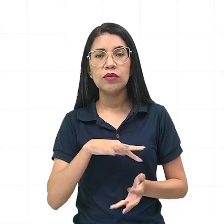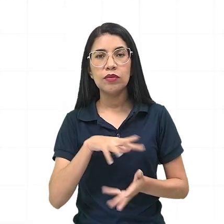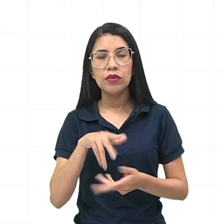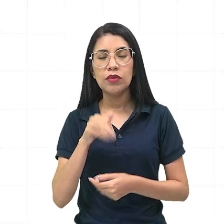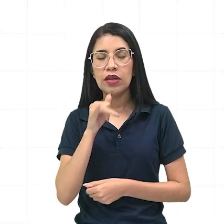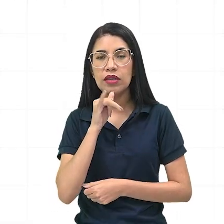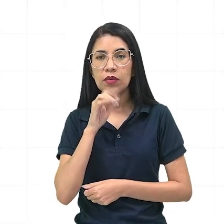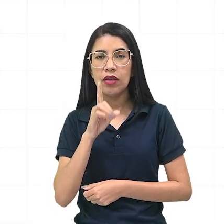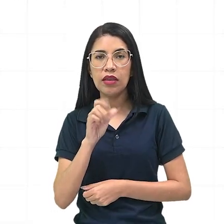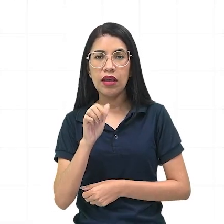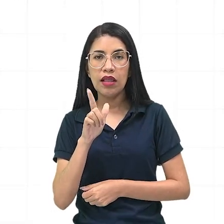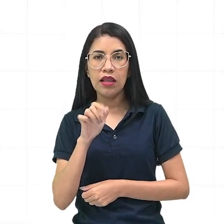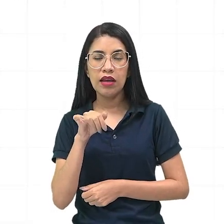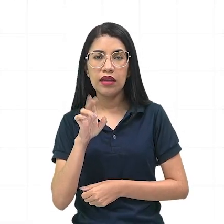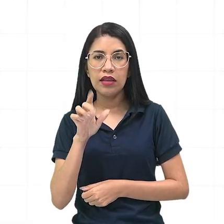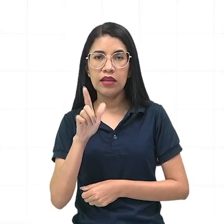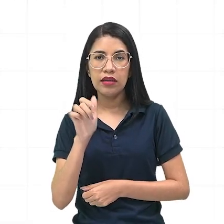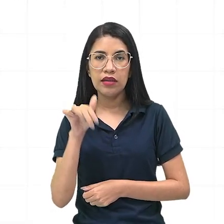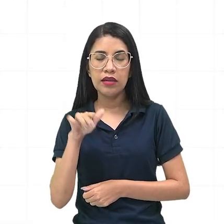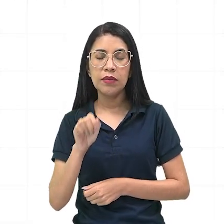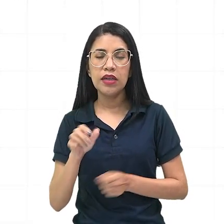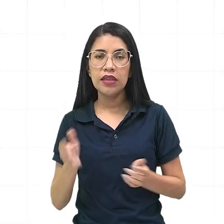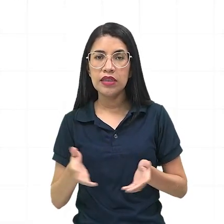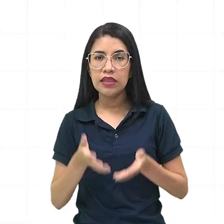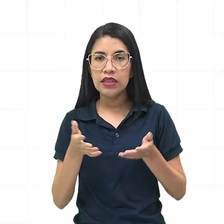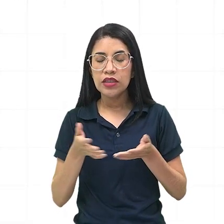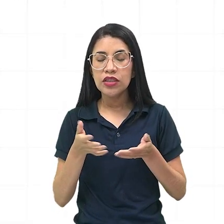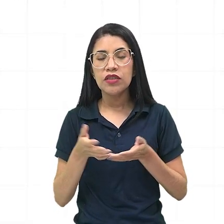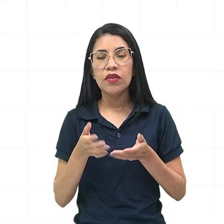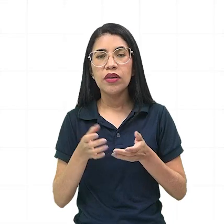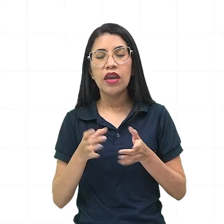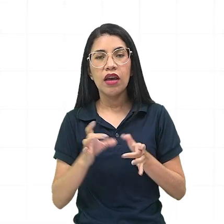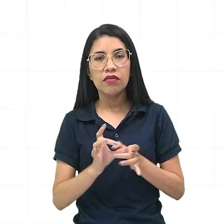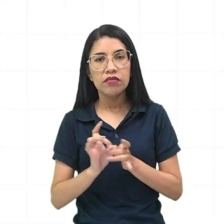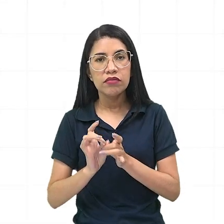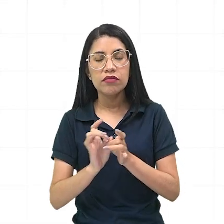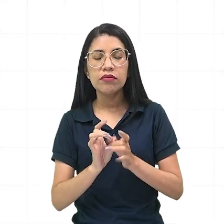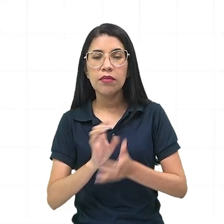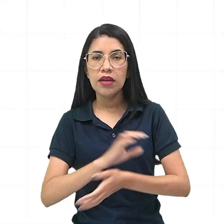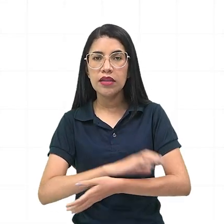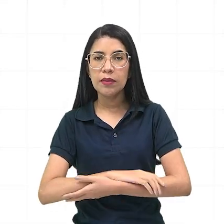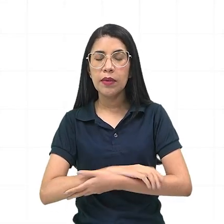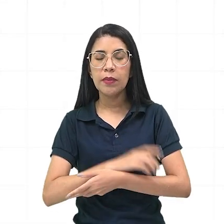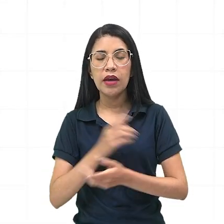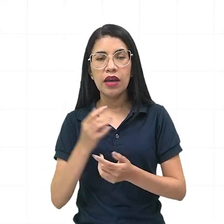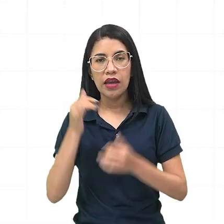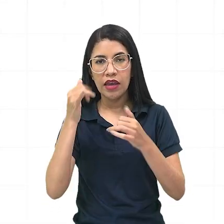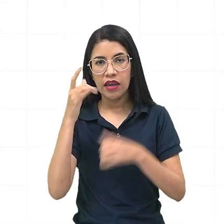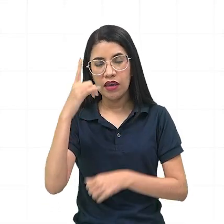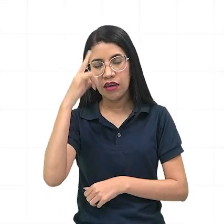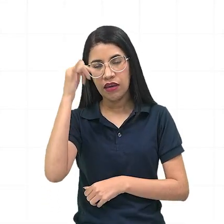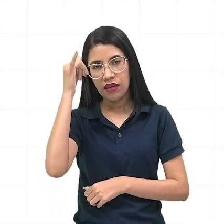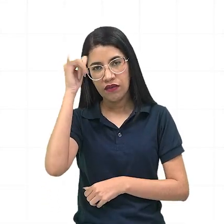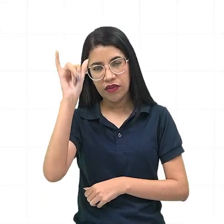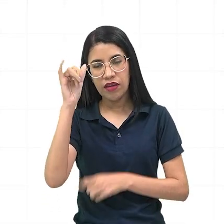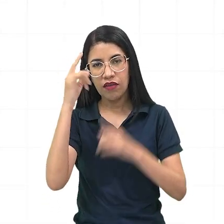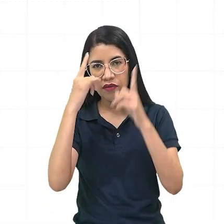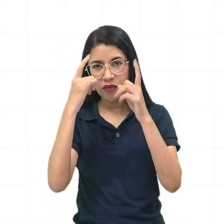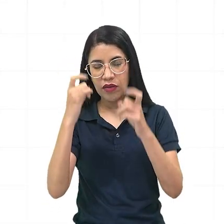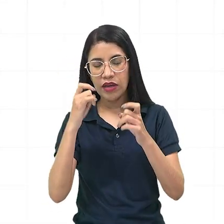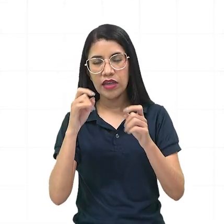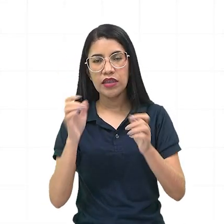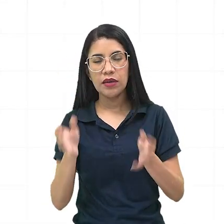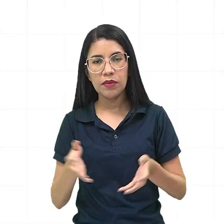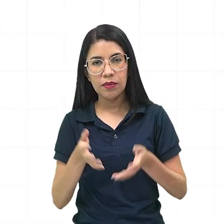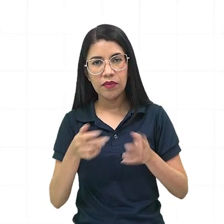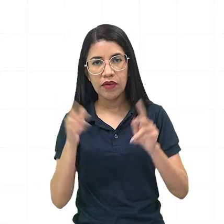Dalai Lama e outros, têm incentivado essa cooperação para combater a violência e promover a paz mundial. E aqui eu